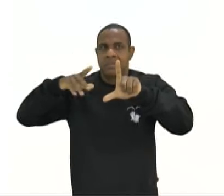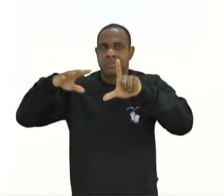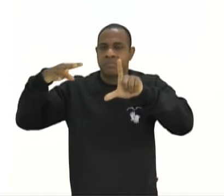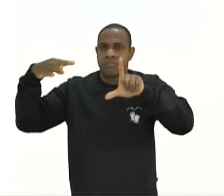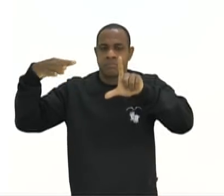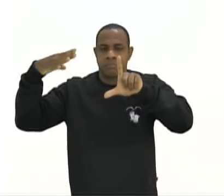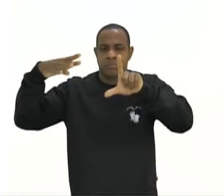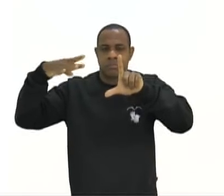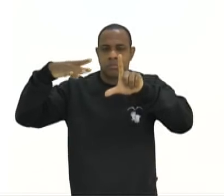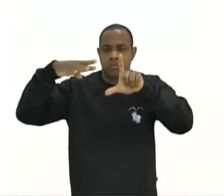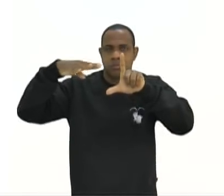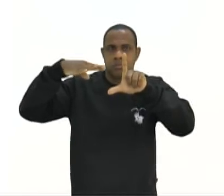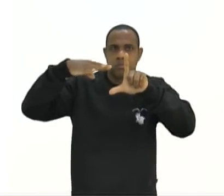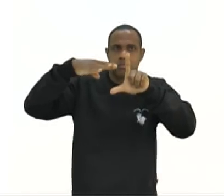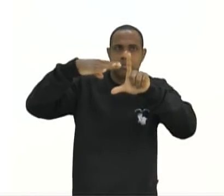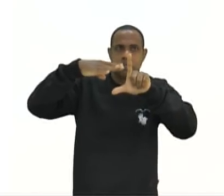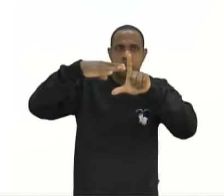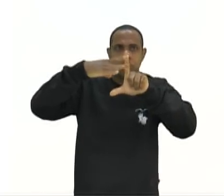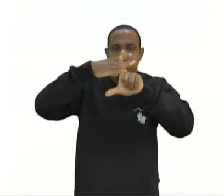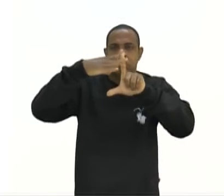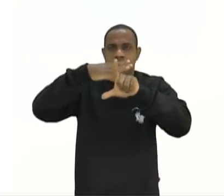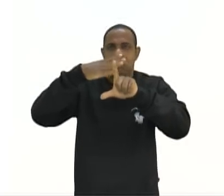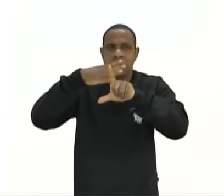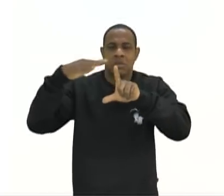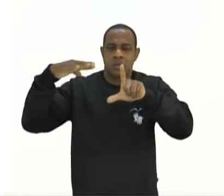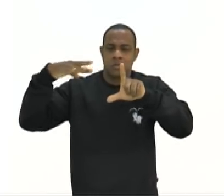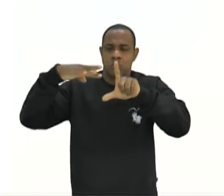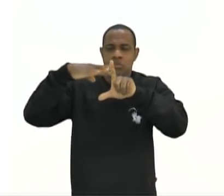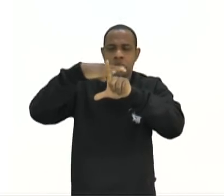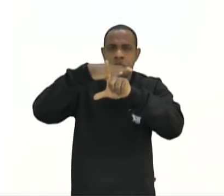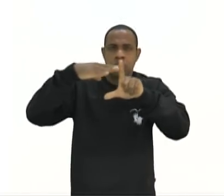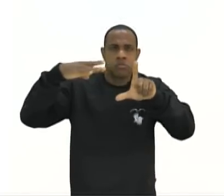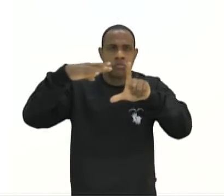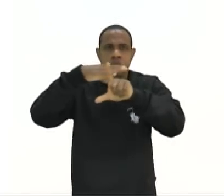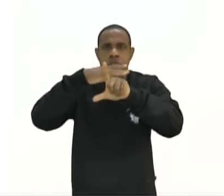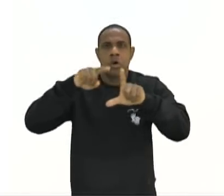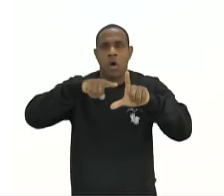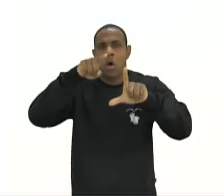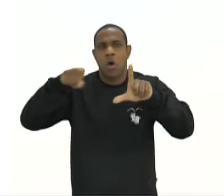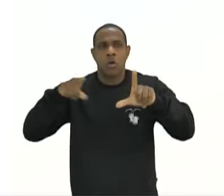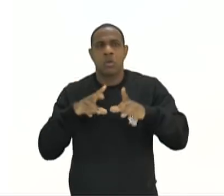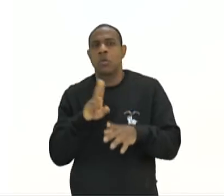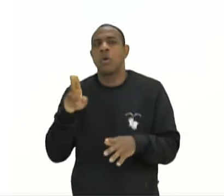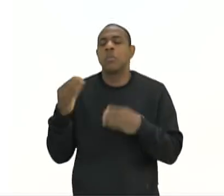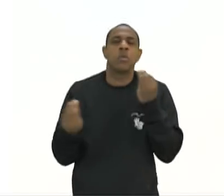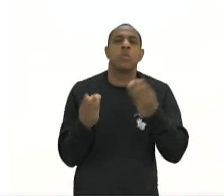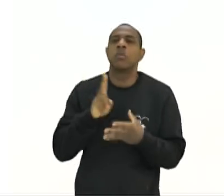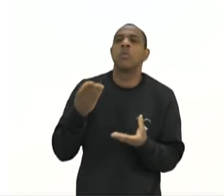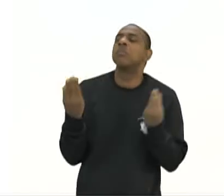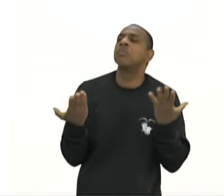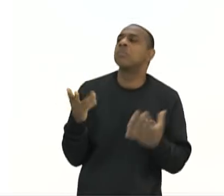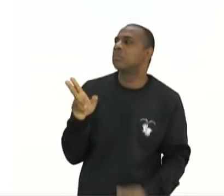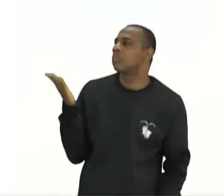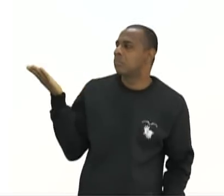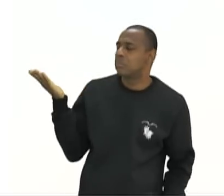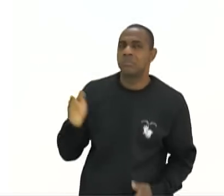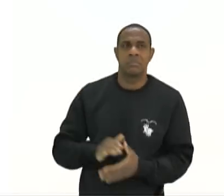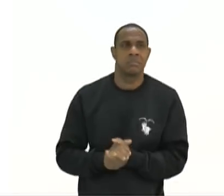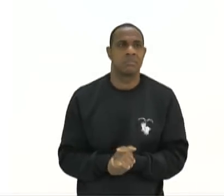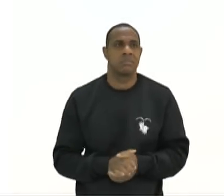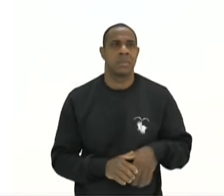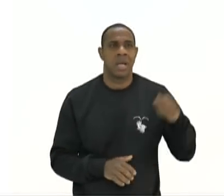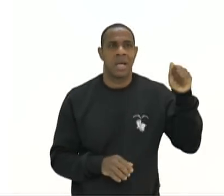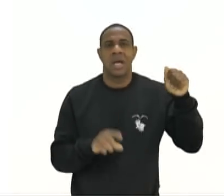por onde passa esse fluxo ou essa onda acaba avançando. Temos então que esse fenômeno é chamado de difração,